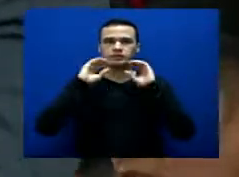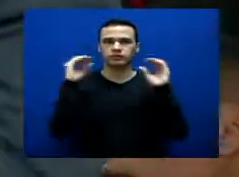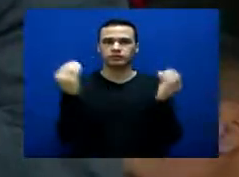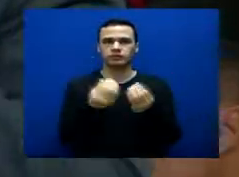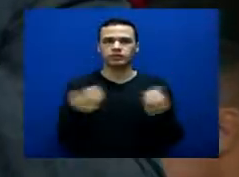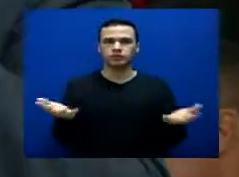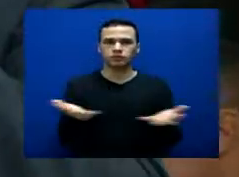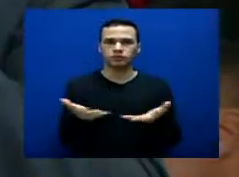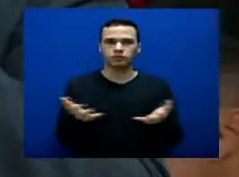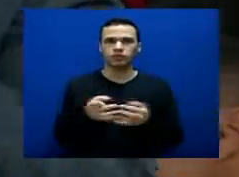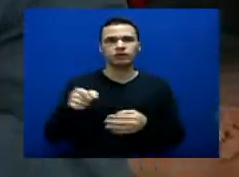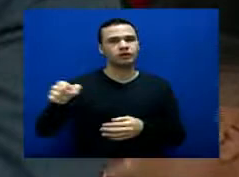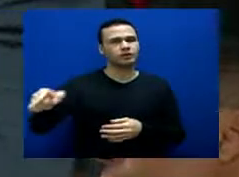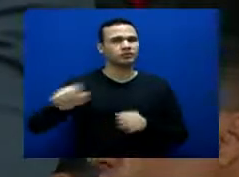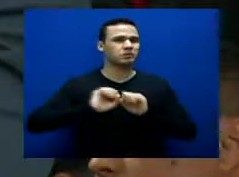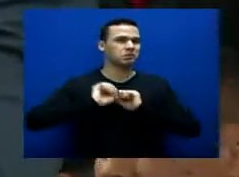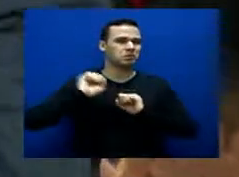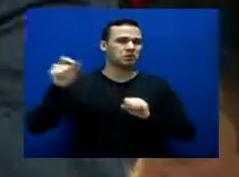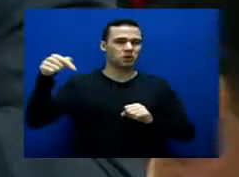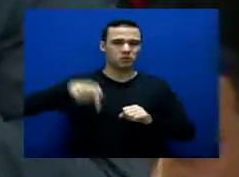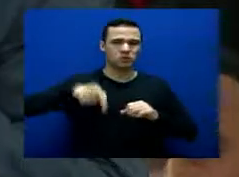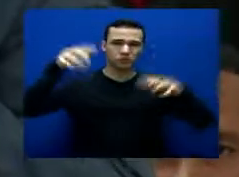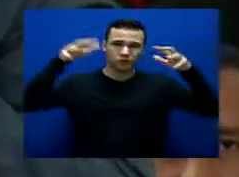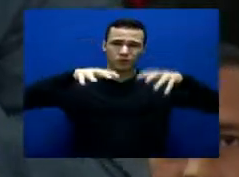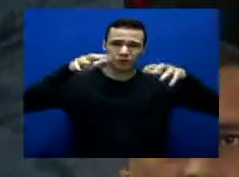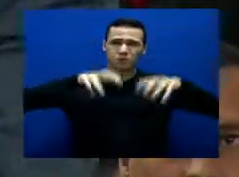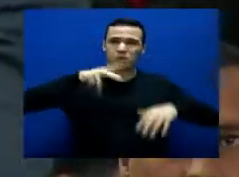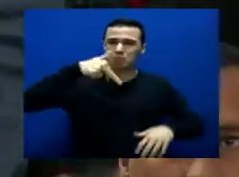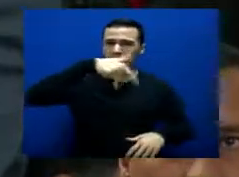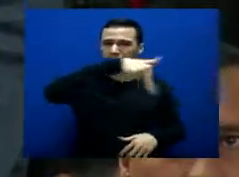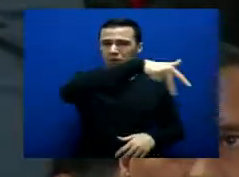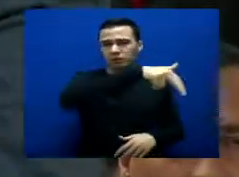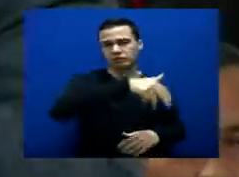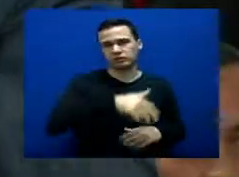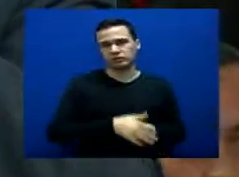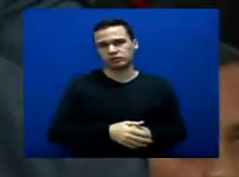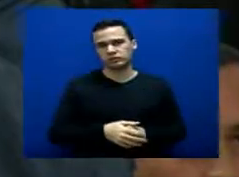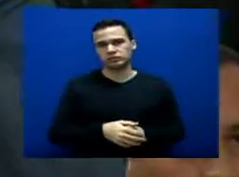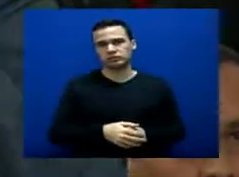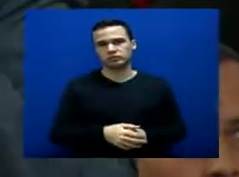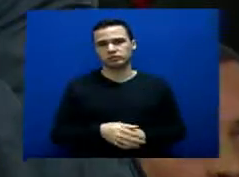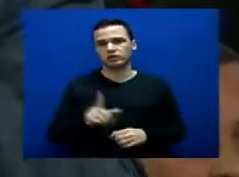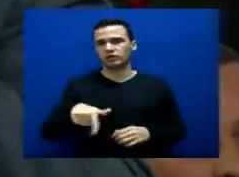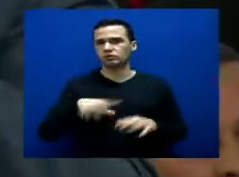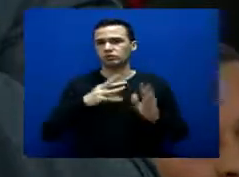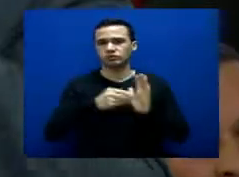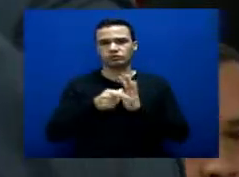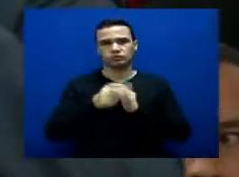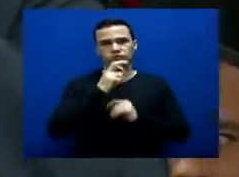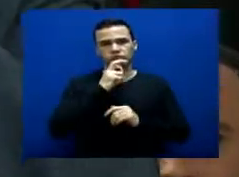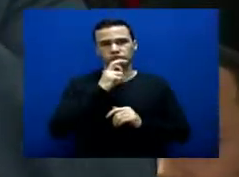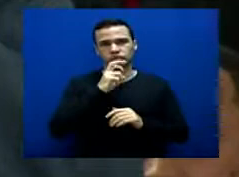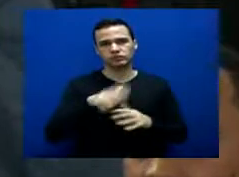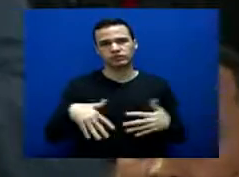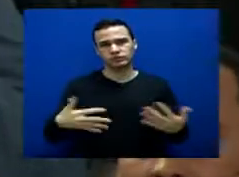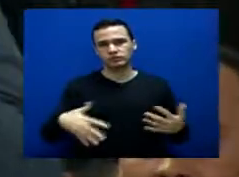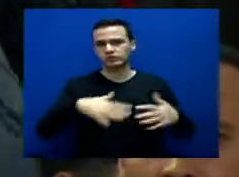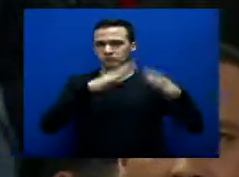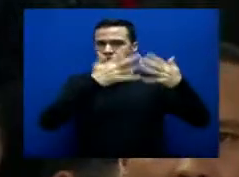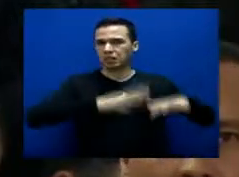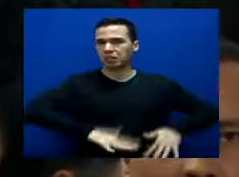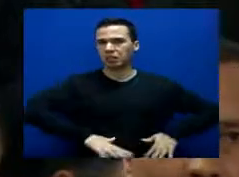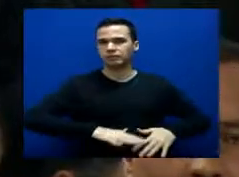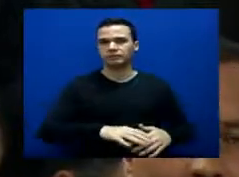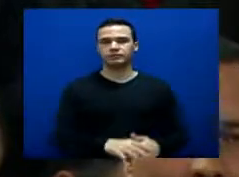o povo que está aqui, ele veio de ônibus, veio na chuva, veio de a pé. Eu e fora acho esse bonito. Povo que está aqui, Sorocaba inteiro está assistindo. Então vamos derrubar hoje